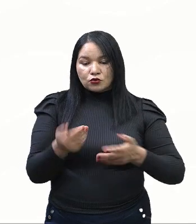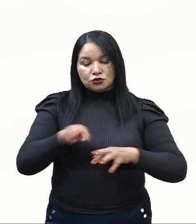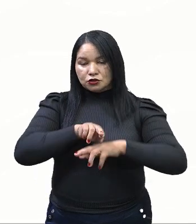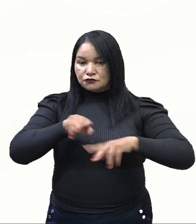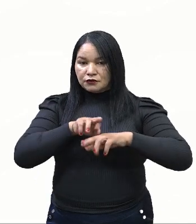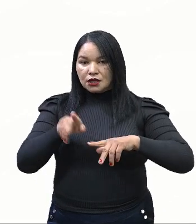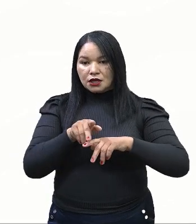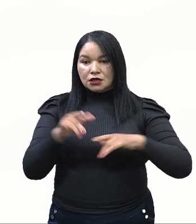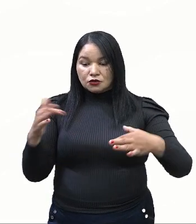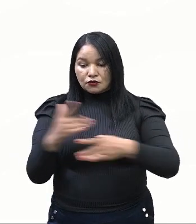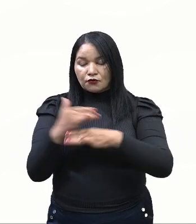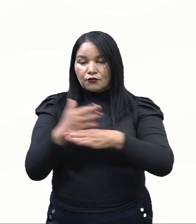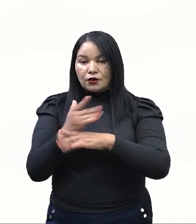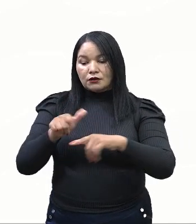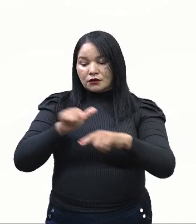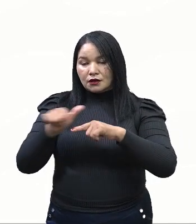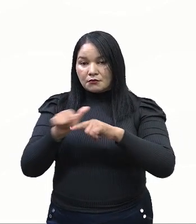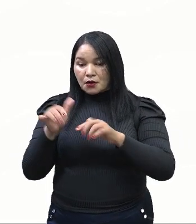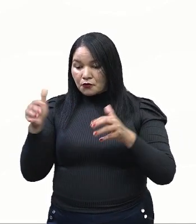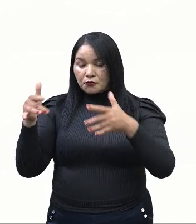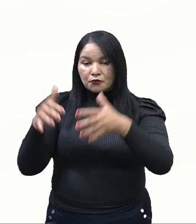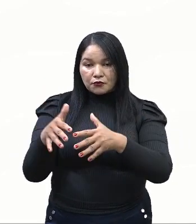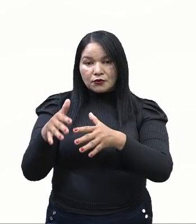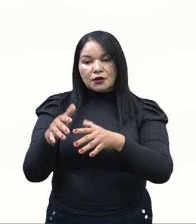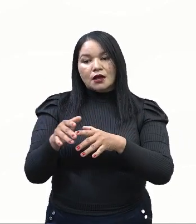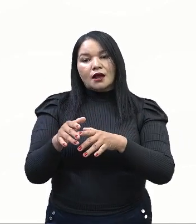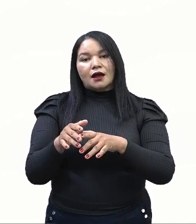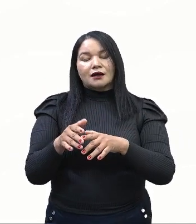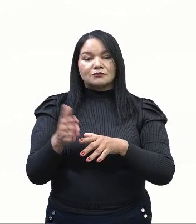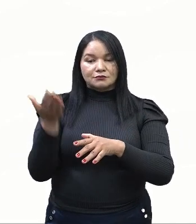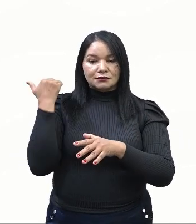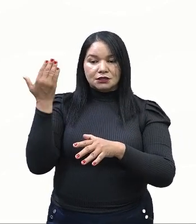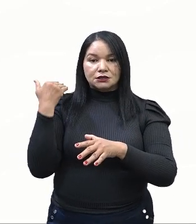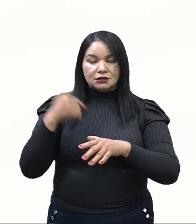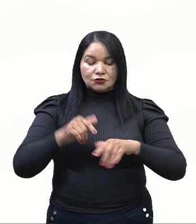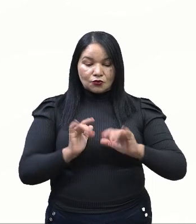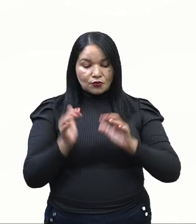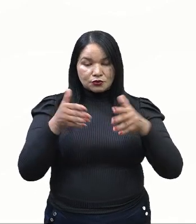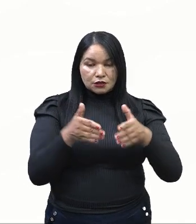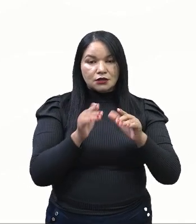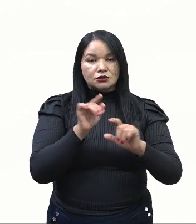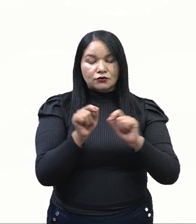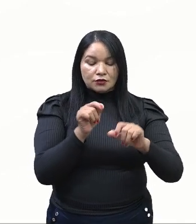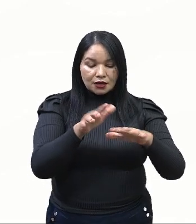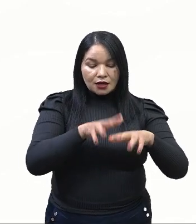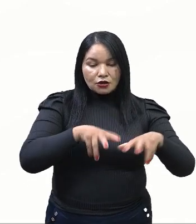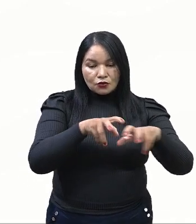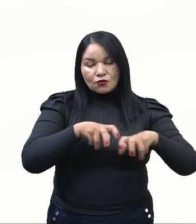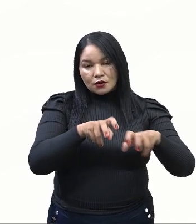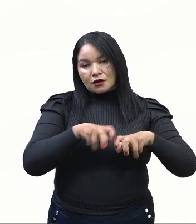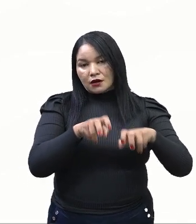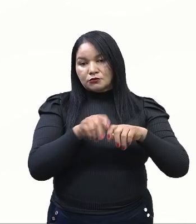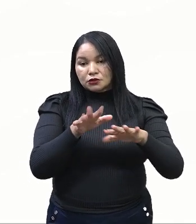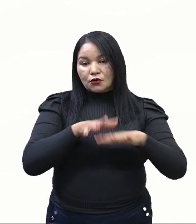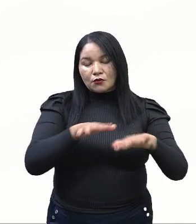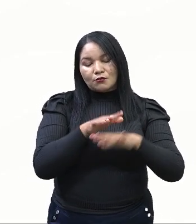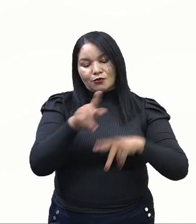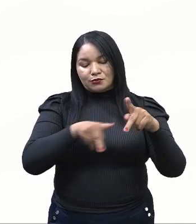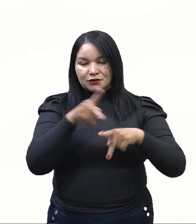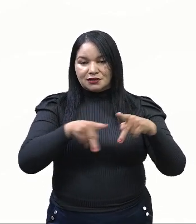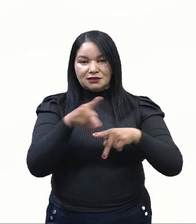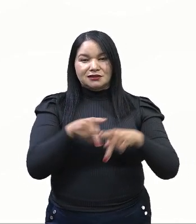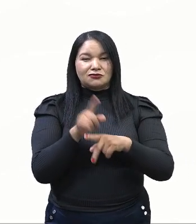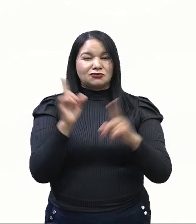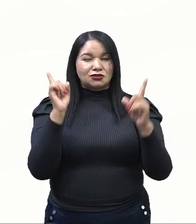maior concentração de pessoas nas cidades. Naquele momento, era no campo. Portanto, boa parte da população ela fica